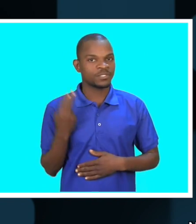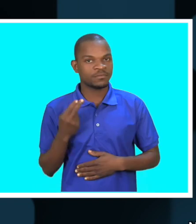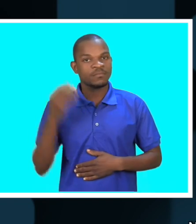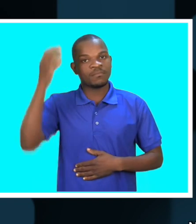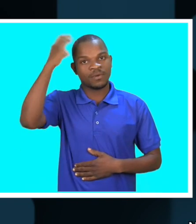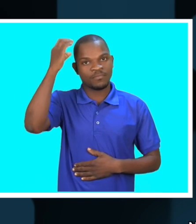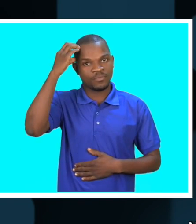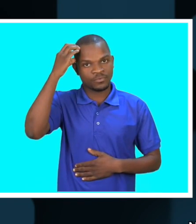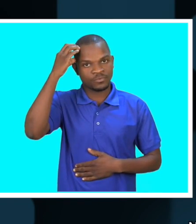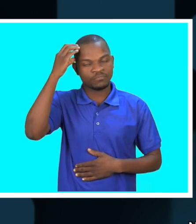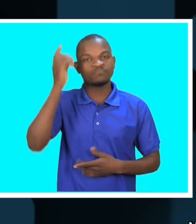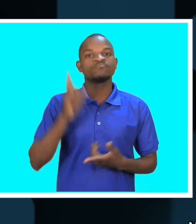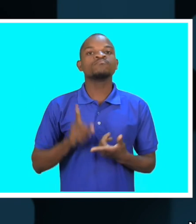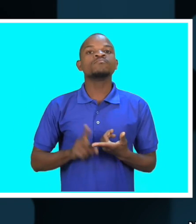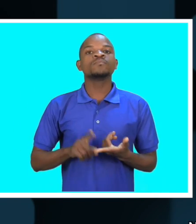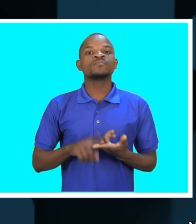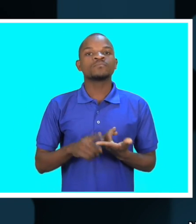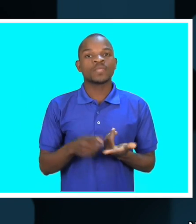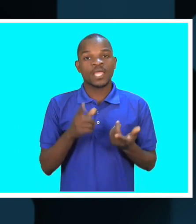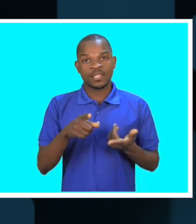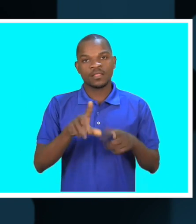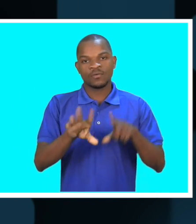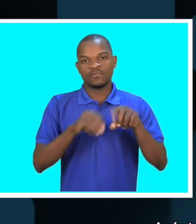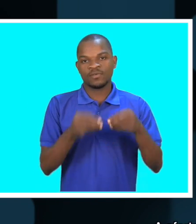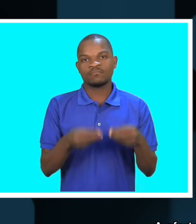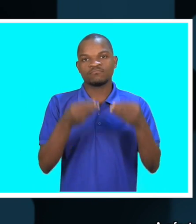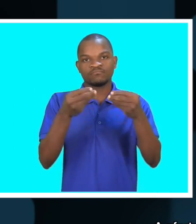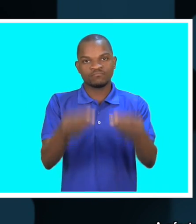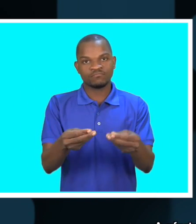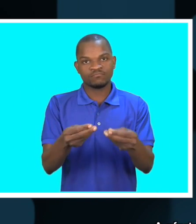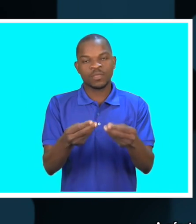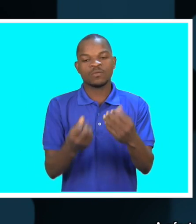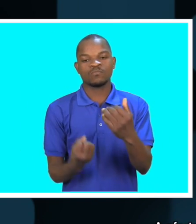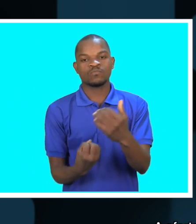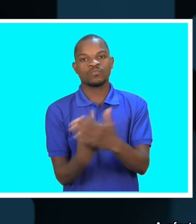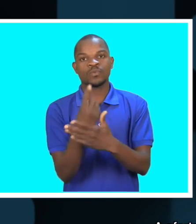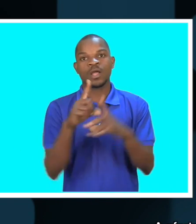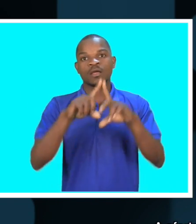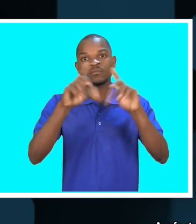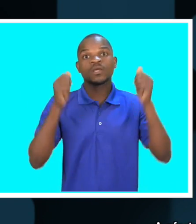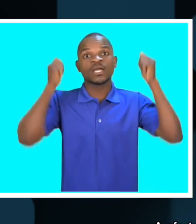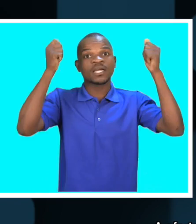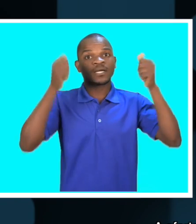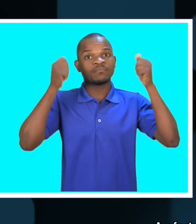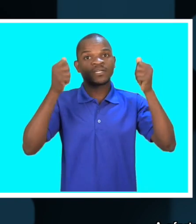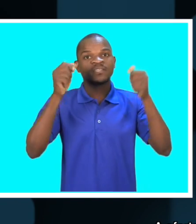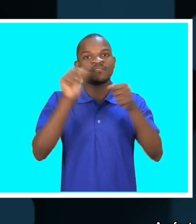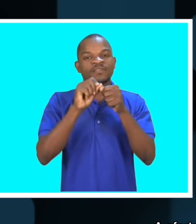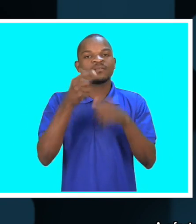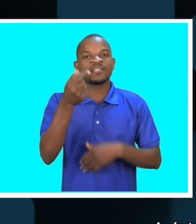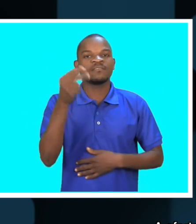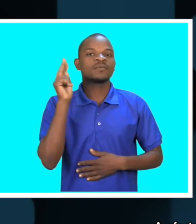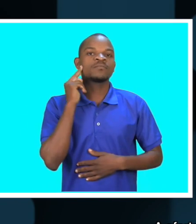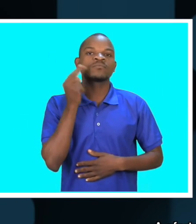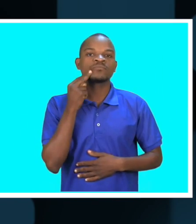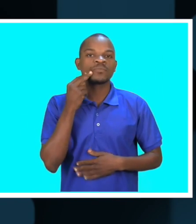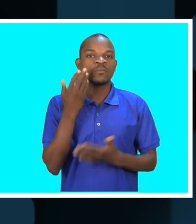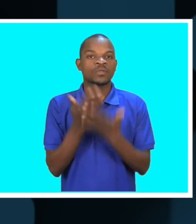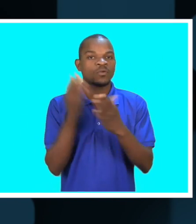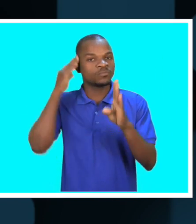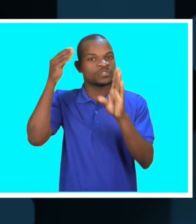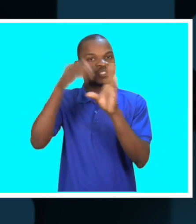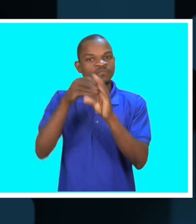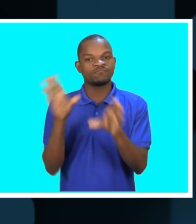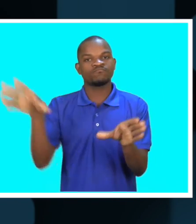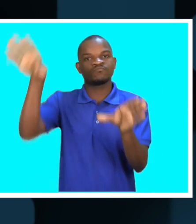Secundária Josina Machel, em Maputo. A oferta foi fruto de uma campanha realizada por esta instituição e visa garantir